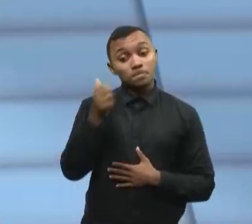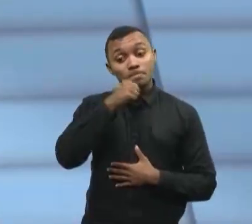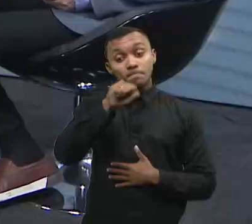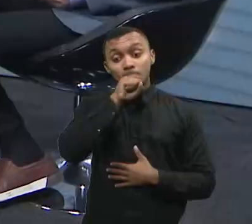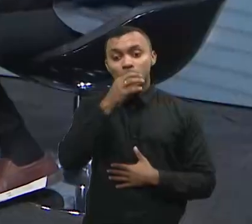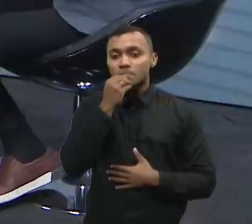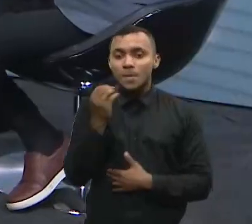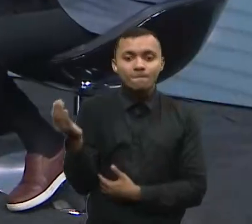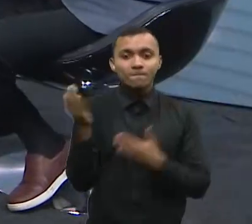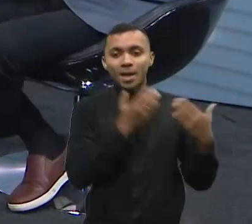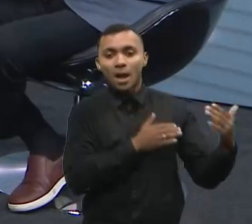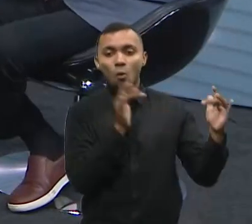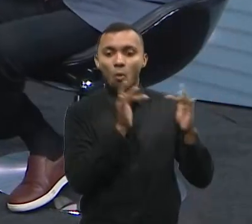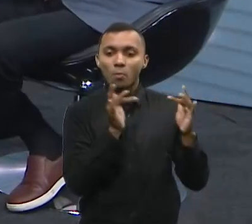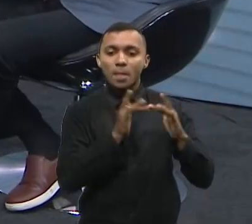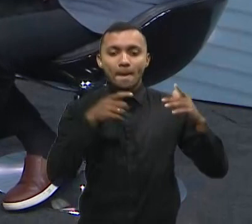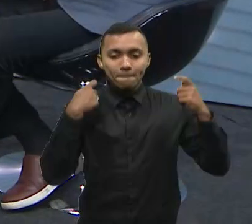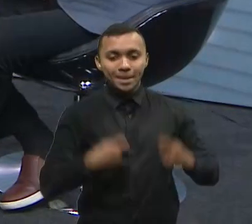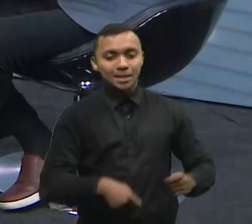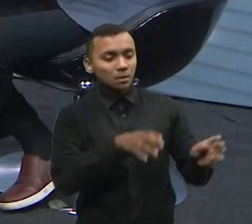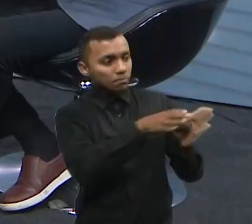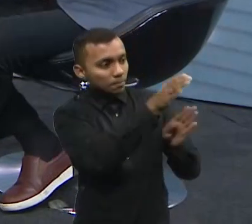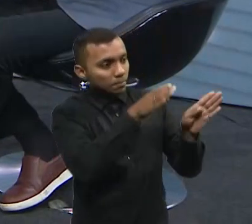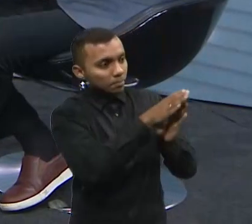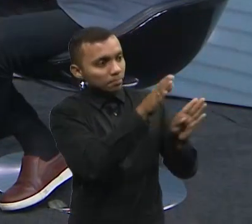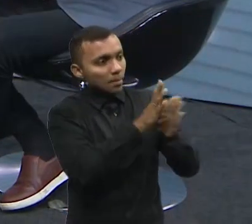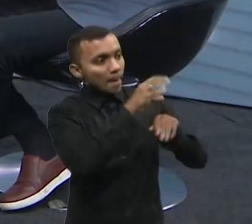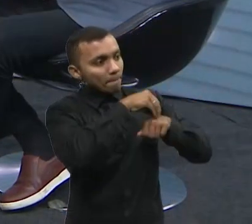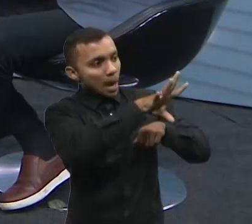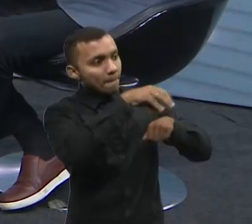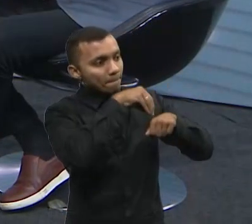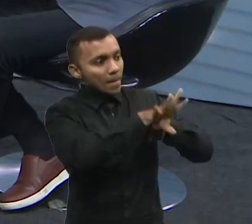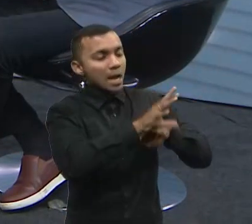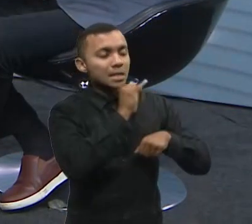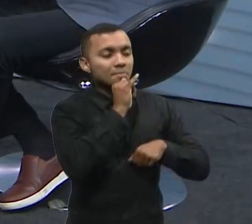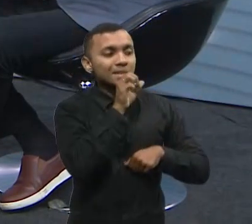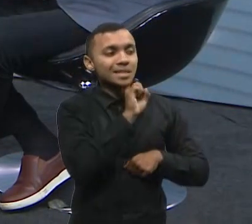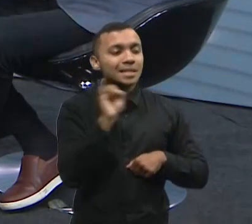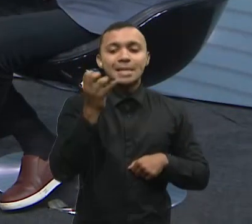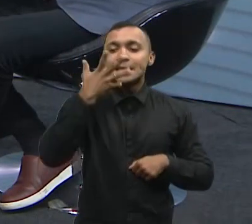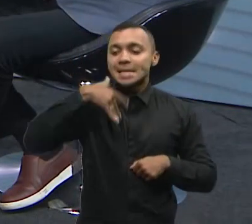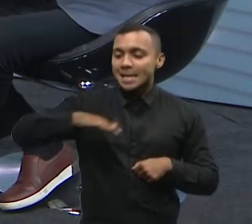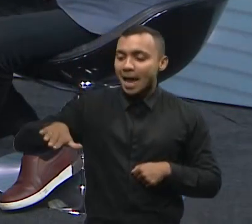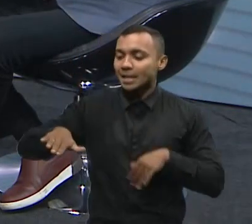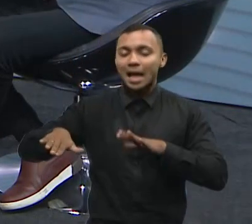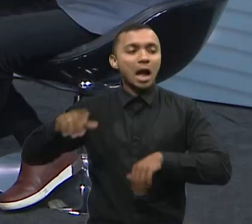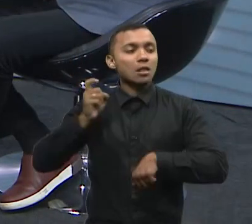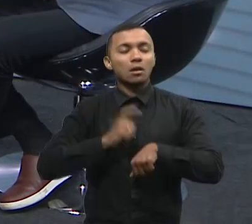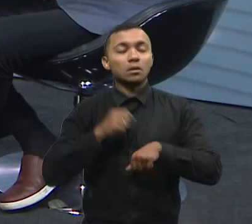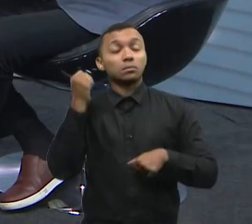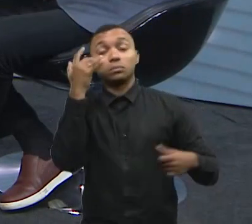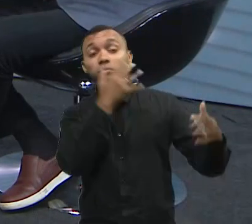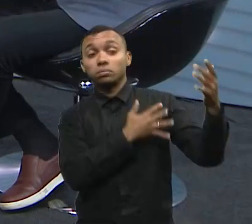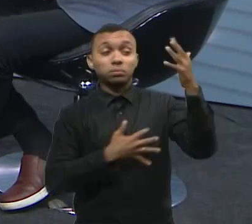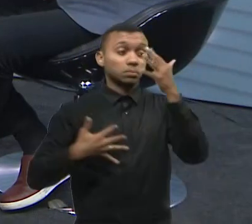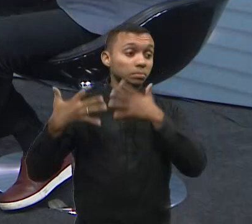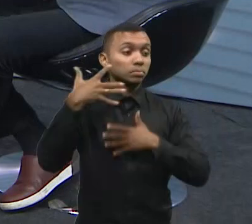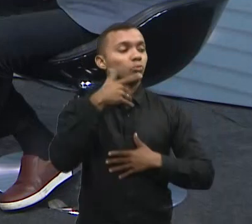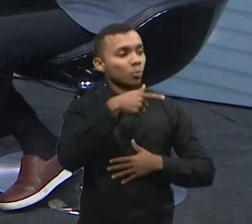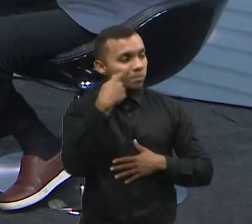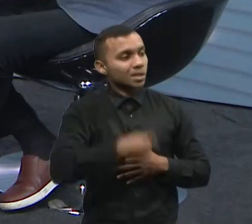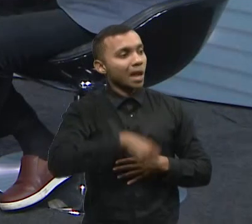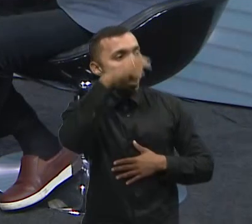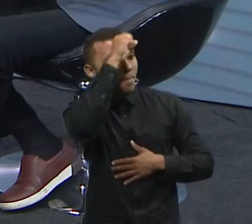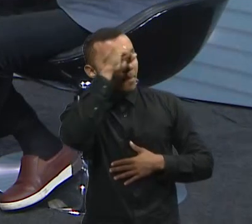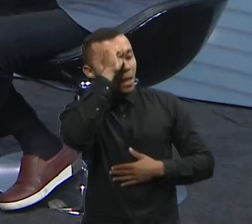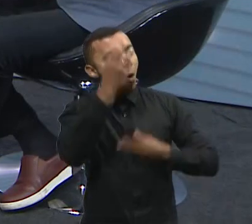gente que eu preciso te orientar. Uhum. Eu preciso que você saiba o que fazer quando a criança se desorganizar. Eu preciso que você saiba o que